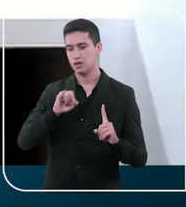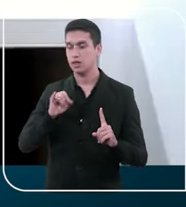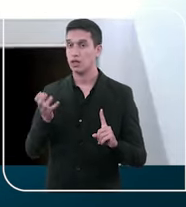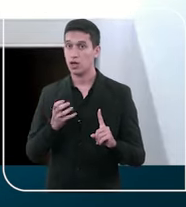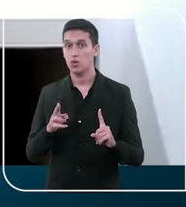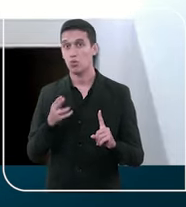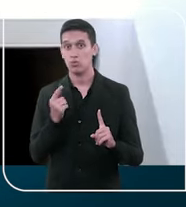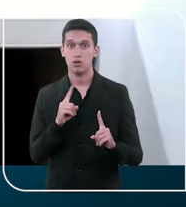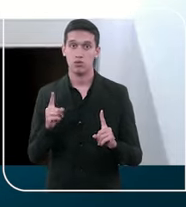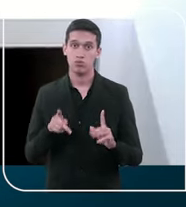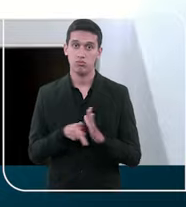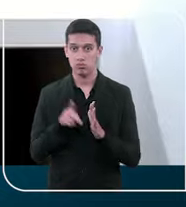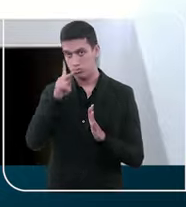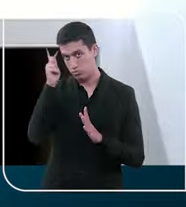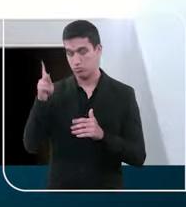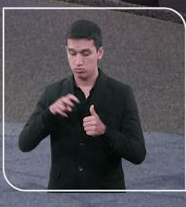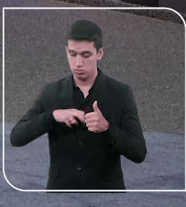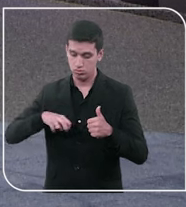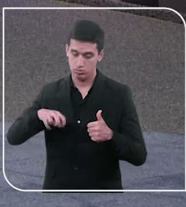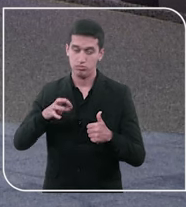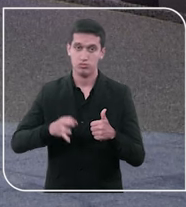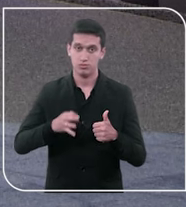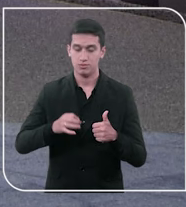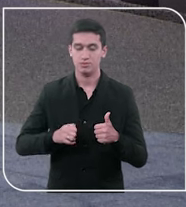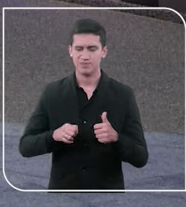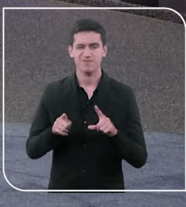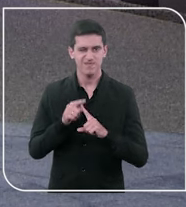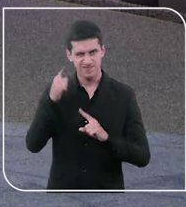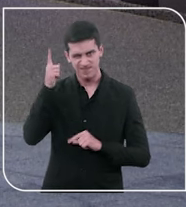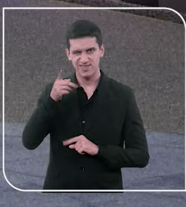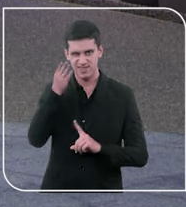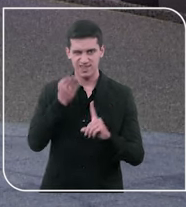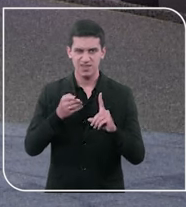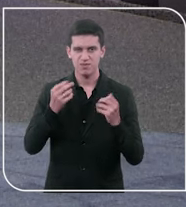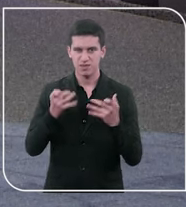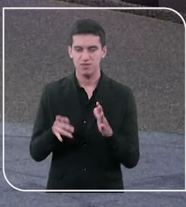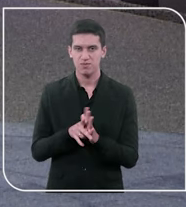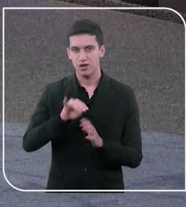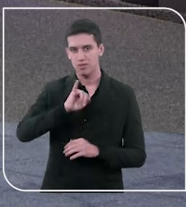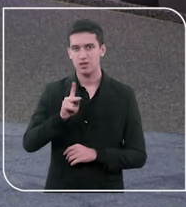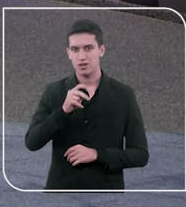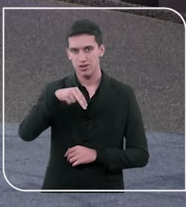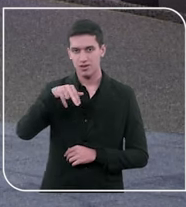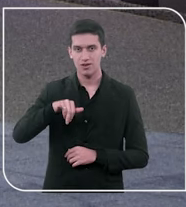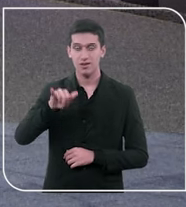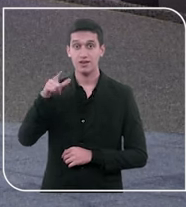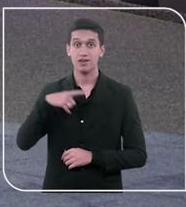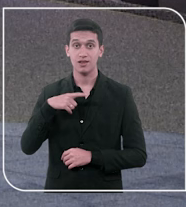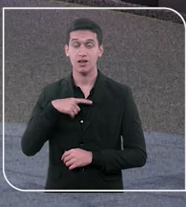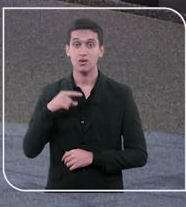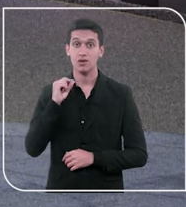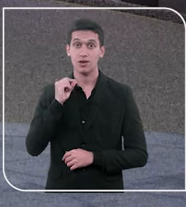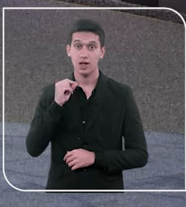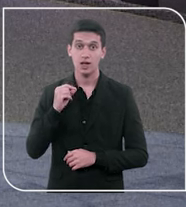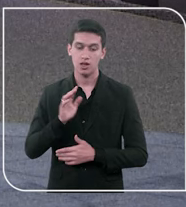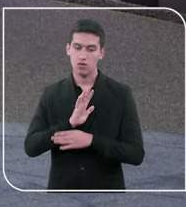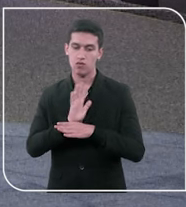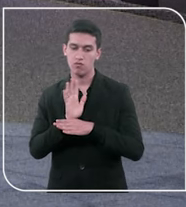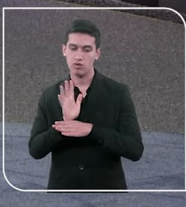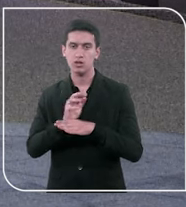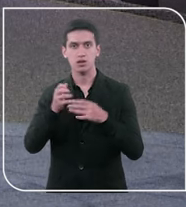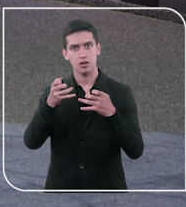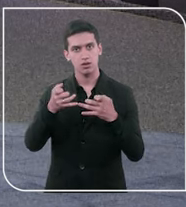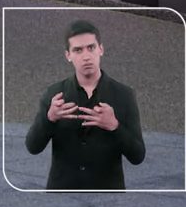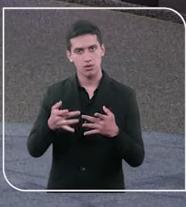não ser julgado pelo Tribunal do Júri. Inclusive, sobre esse caso do John Depp, ele tem até um documentário, né? Muito bacana e recomendo, tá? Para